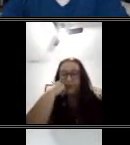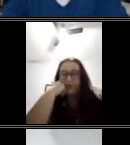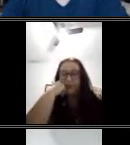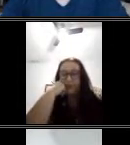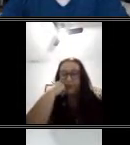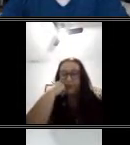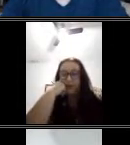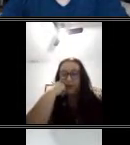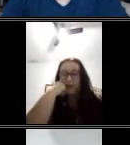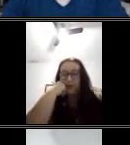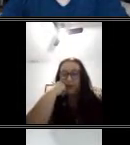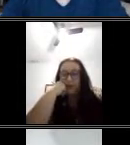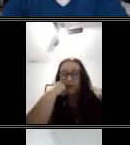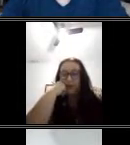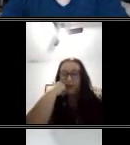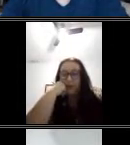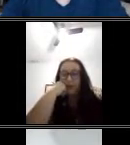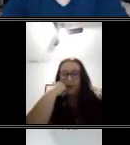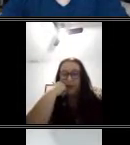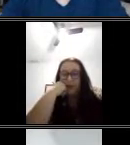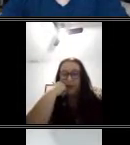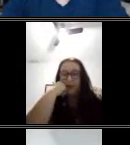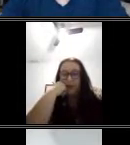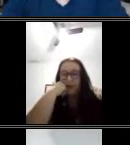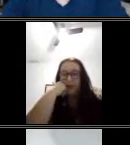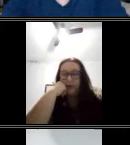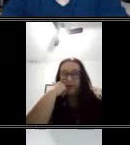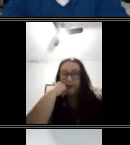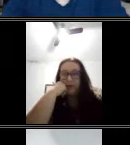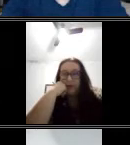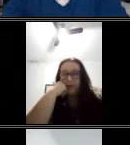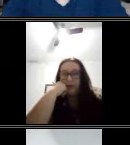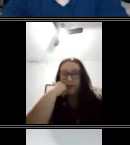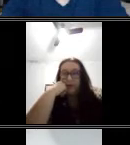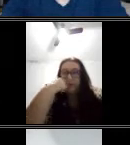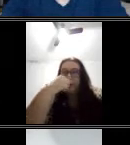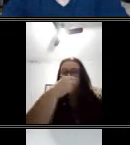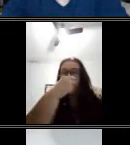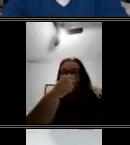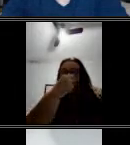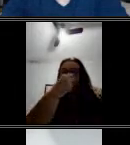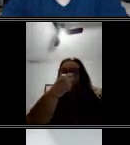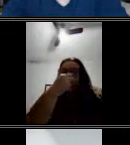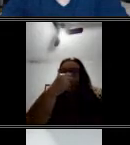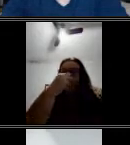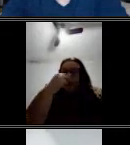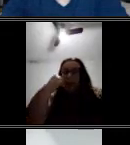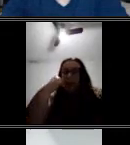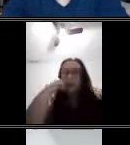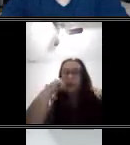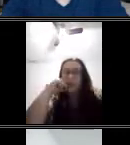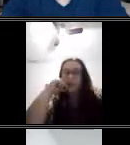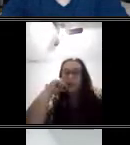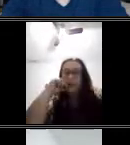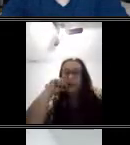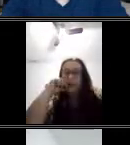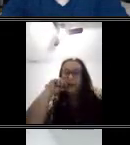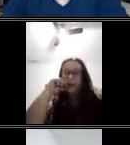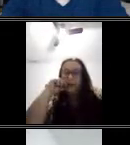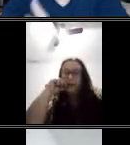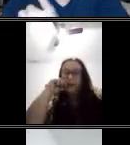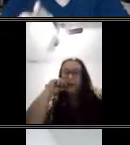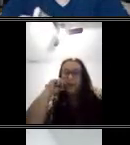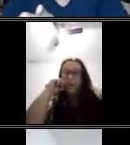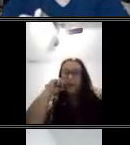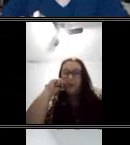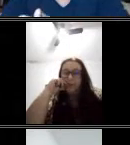quantidade segura de ingestão de álcool nem tabaco na gestação. É totalmente proibido,